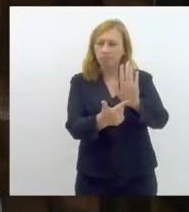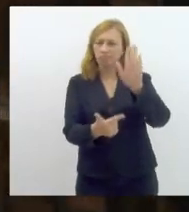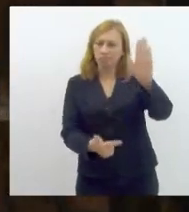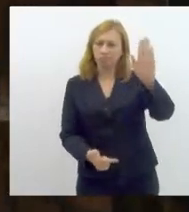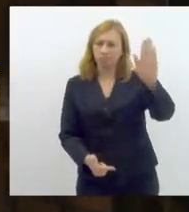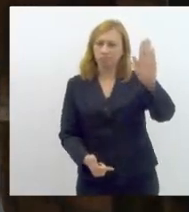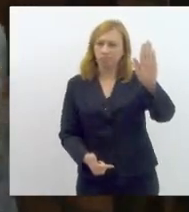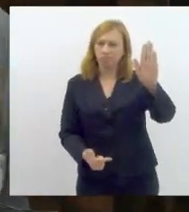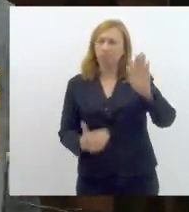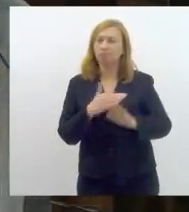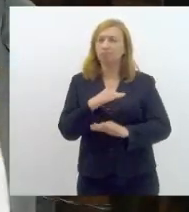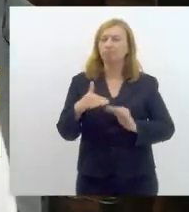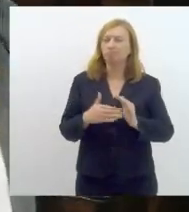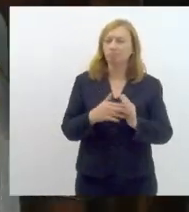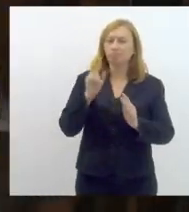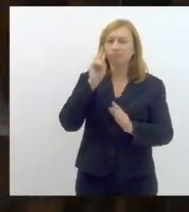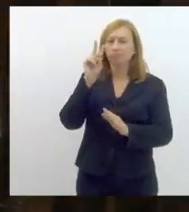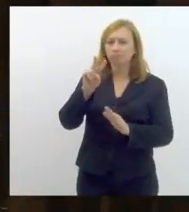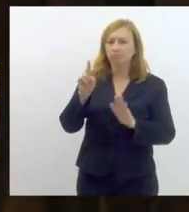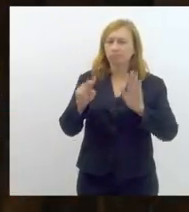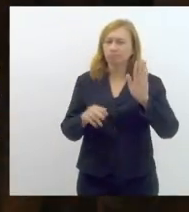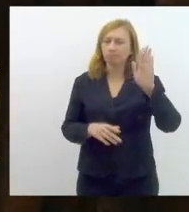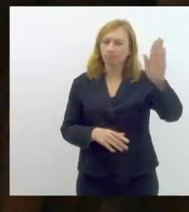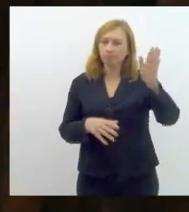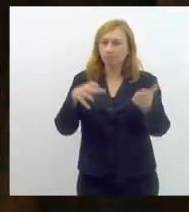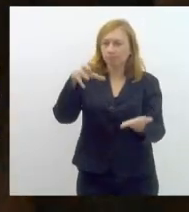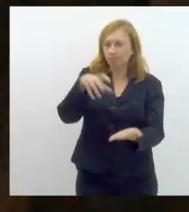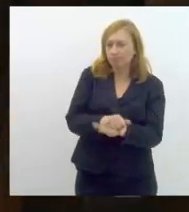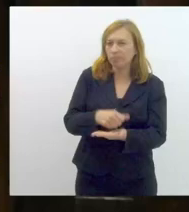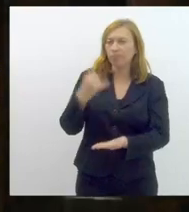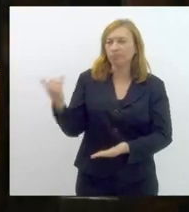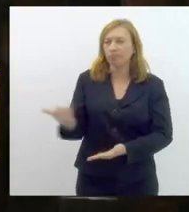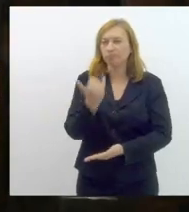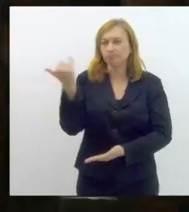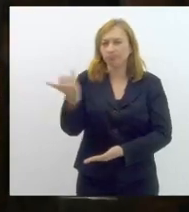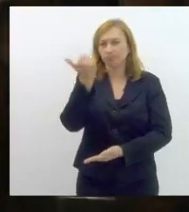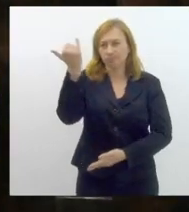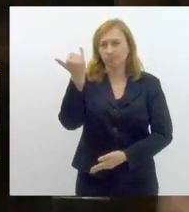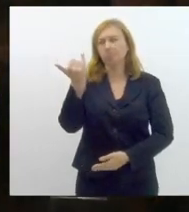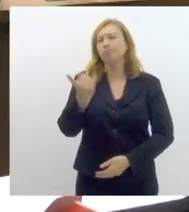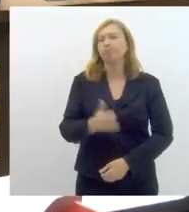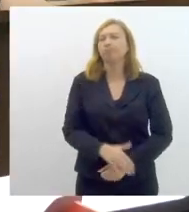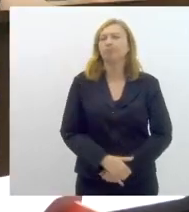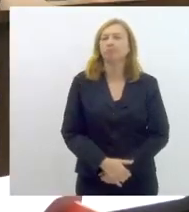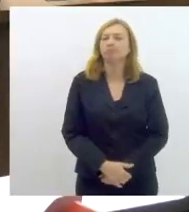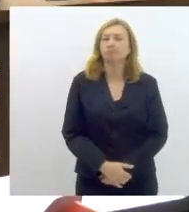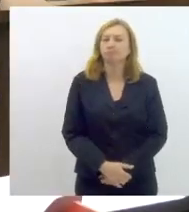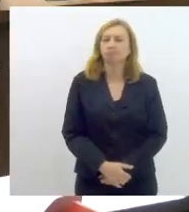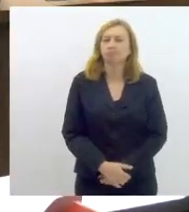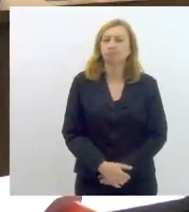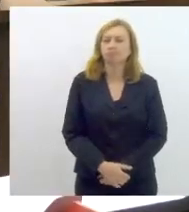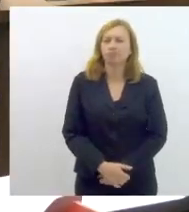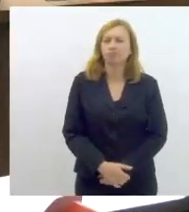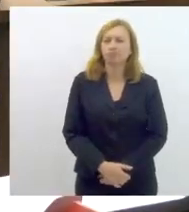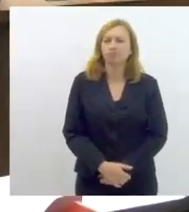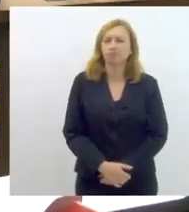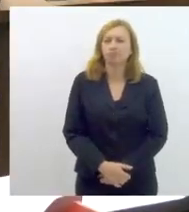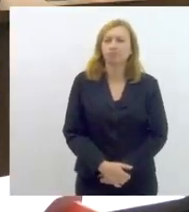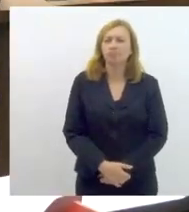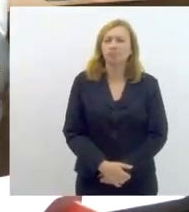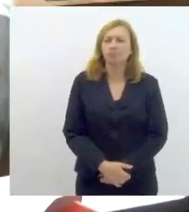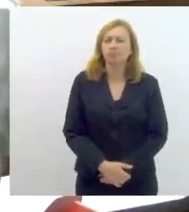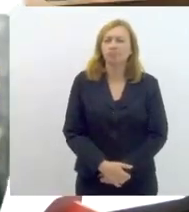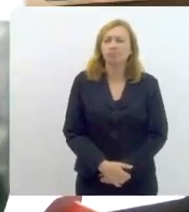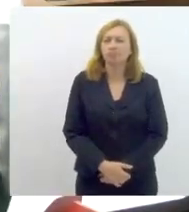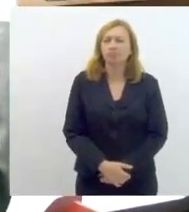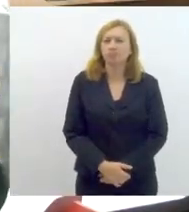ó, para todos nós. Registro importantíssimo, viu, Quênia? Olha, vamos levantar o livro?